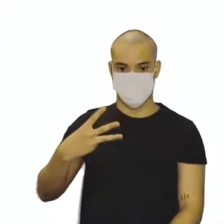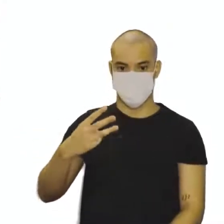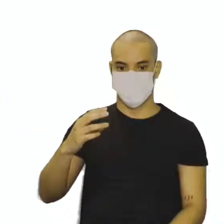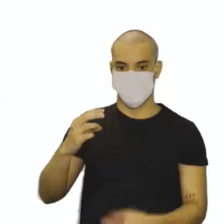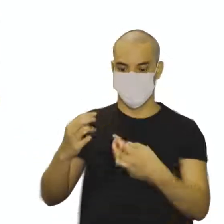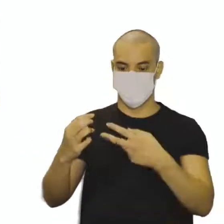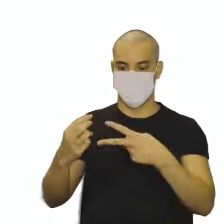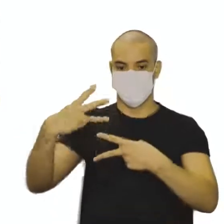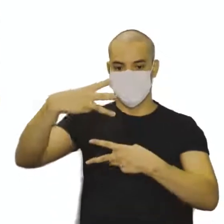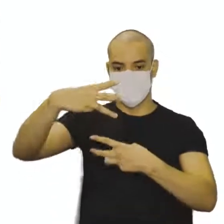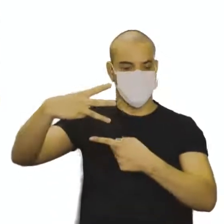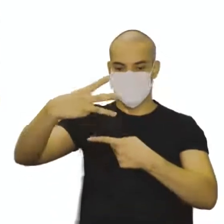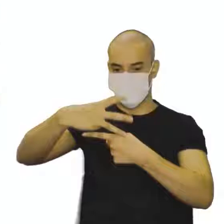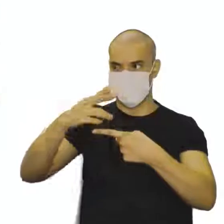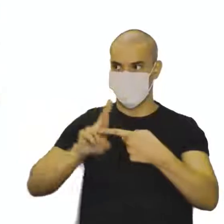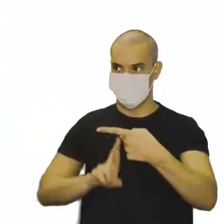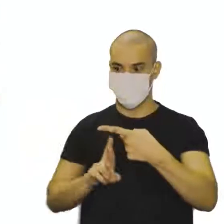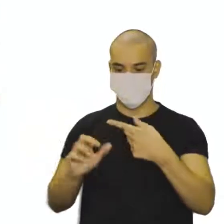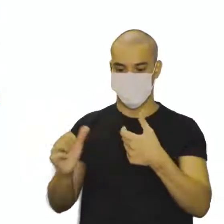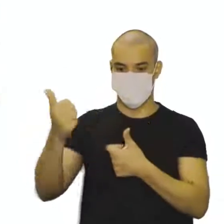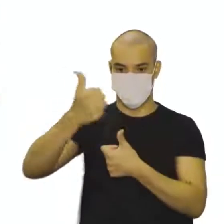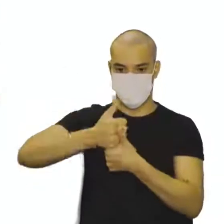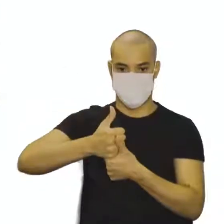aqui, ok?